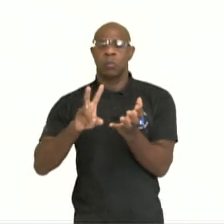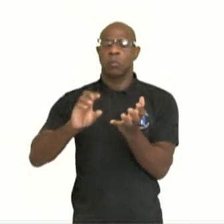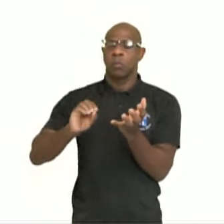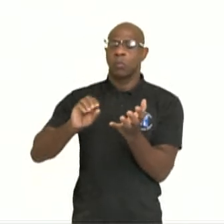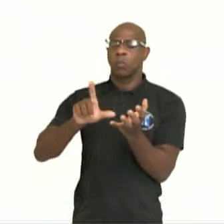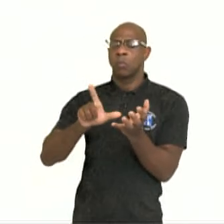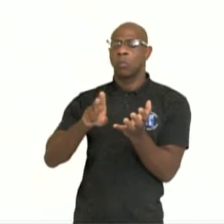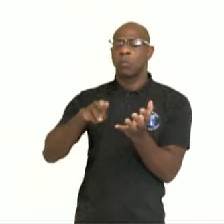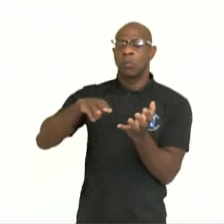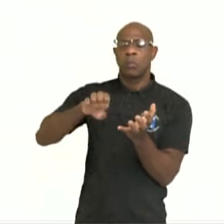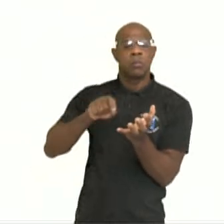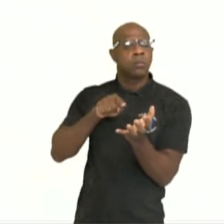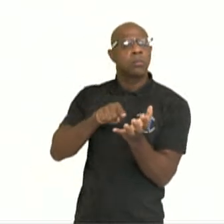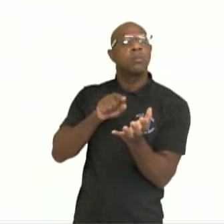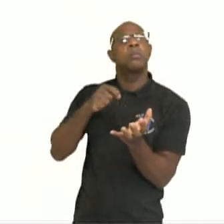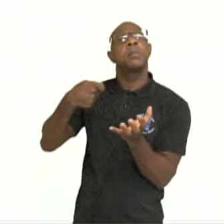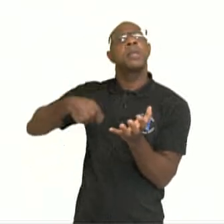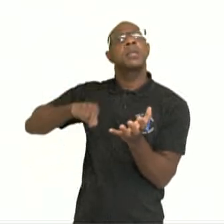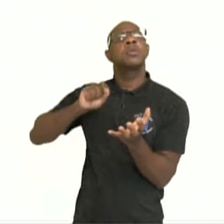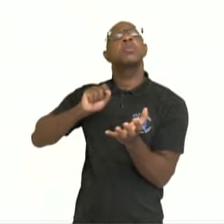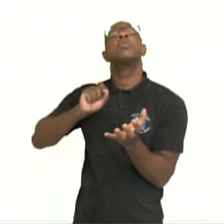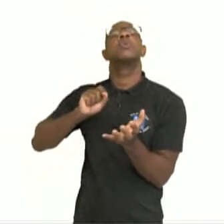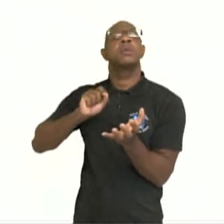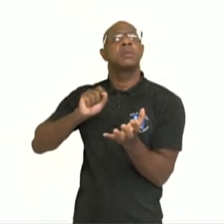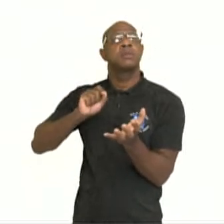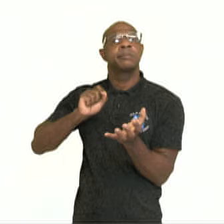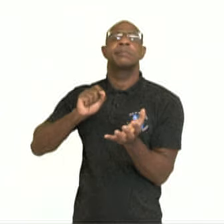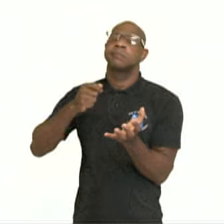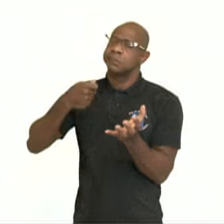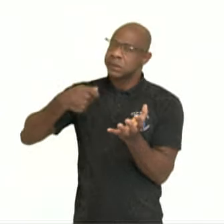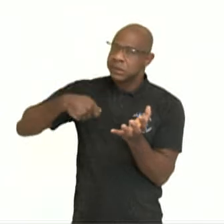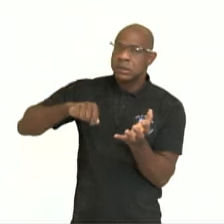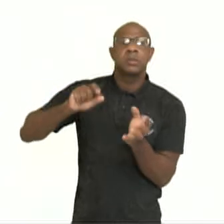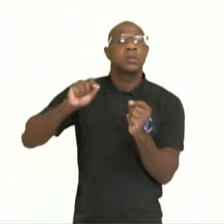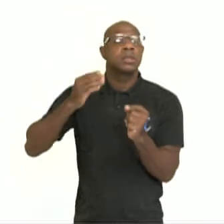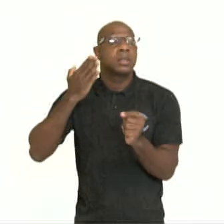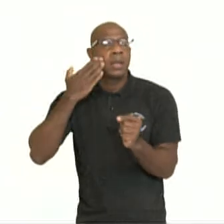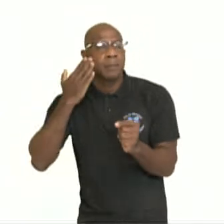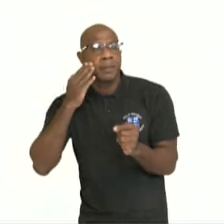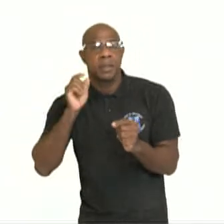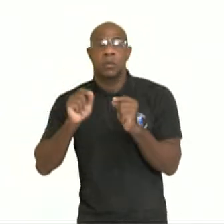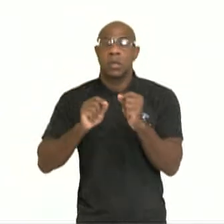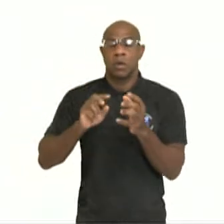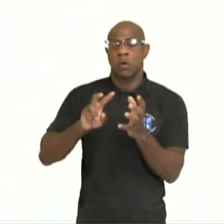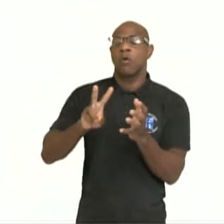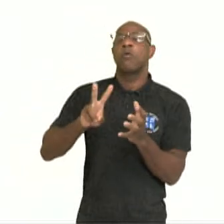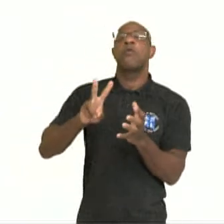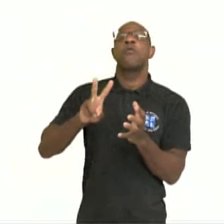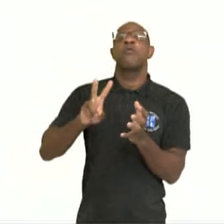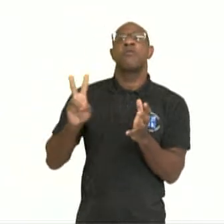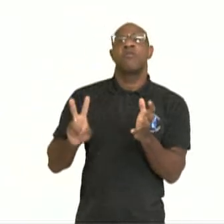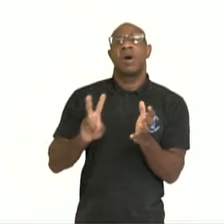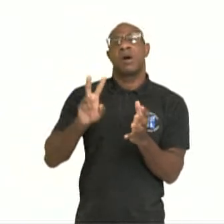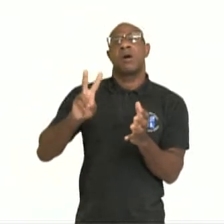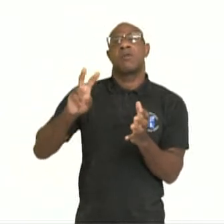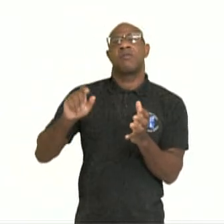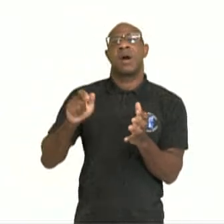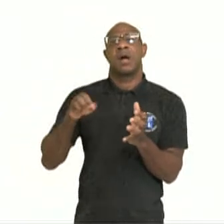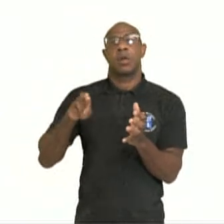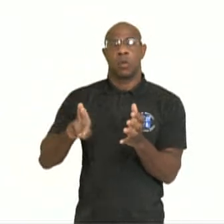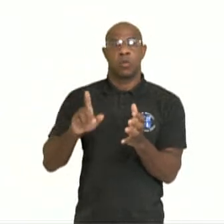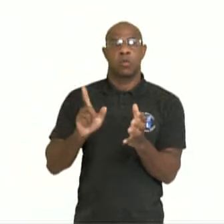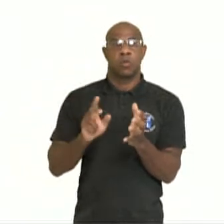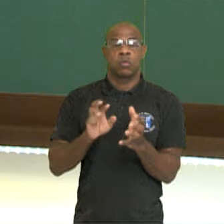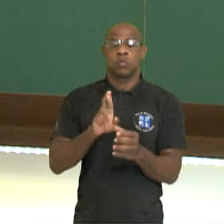o que eu preciso realmente? Eu vou estar precisando saber o valor do seu raio. O que é o raio?